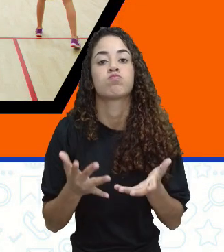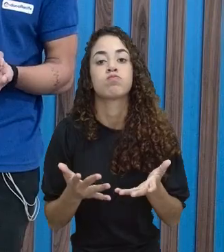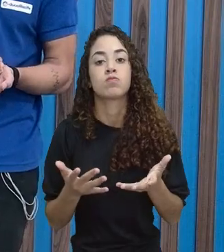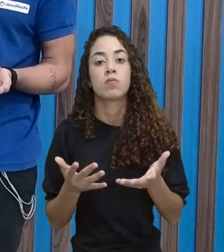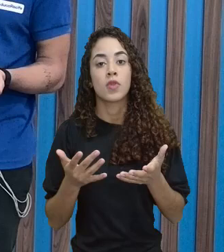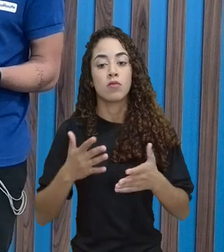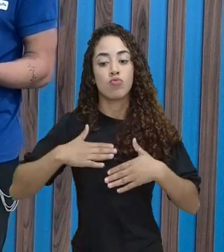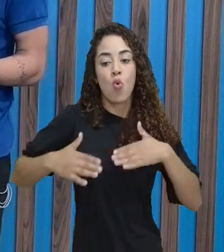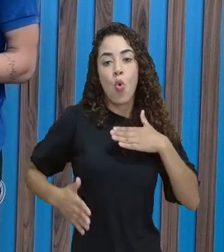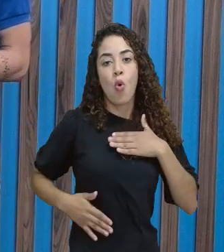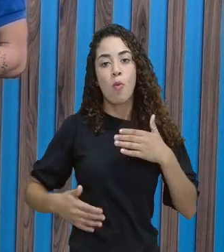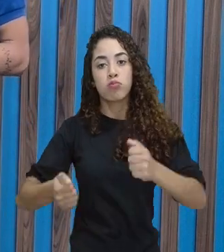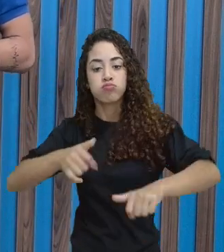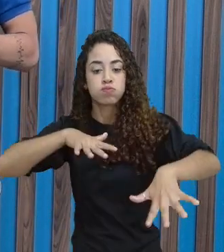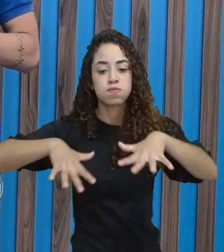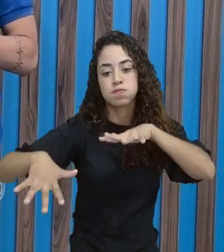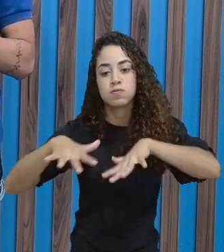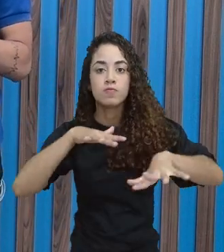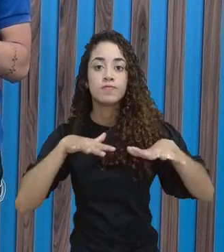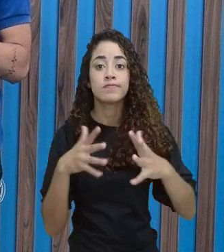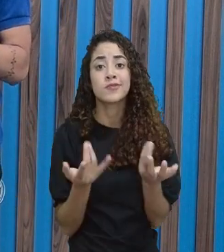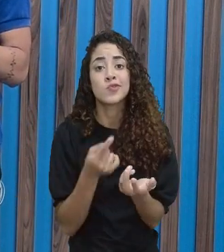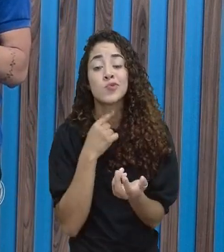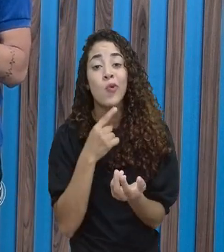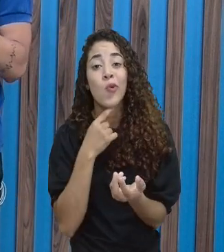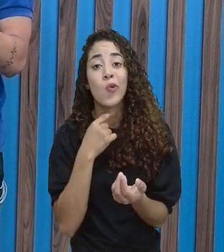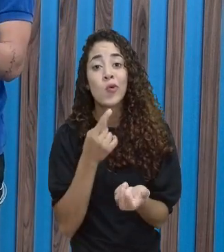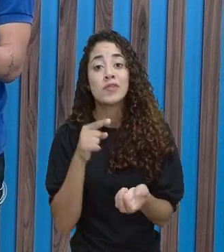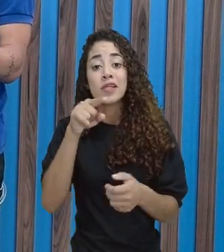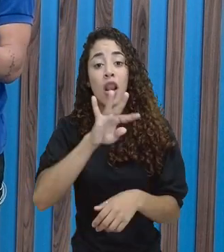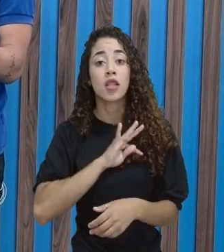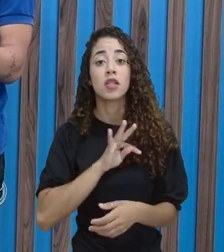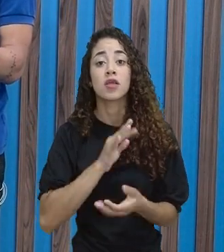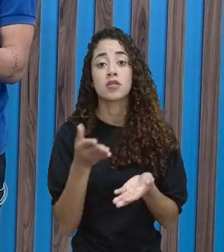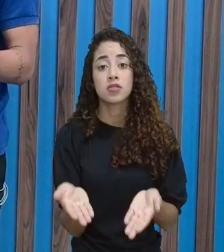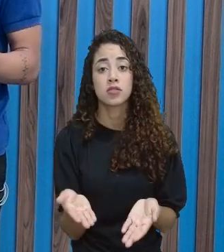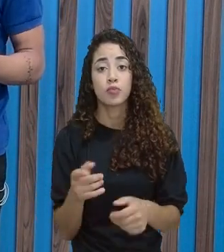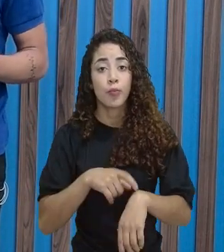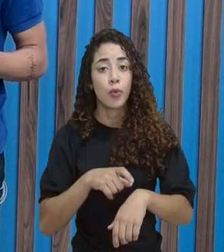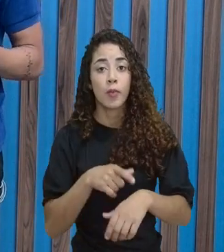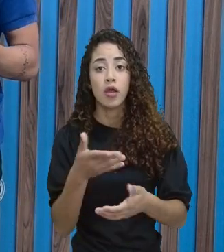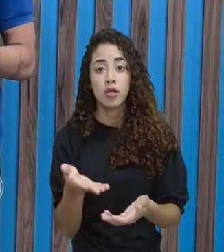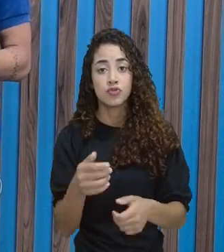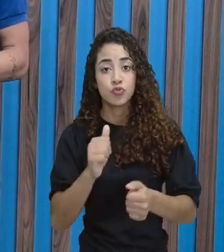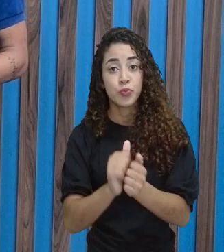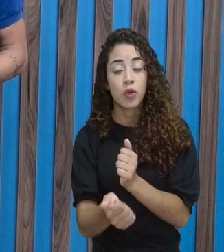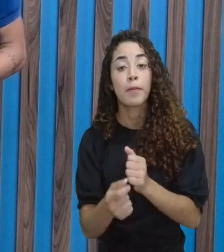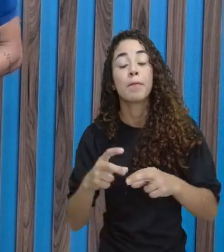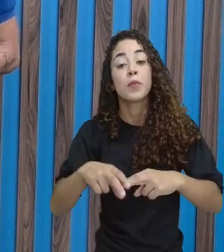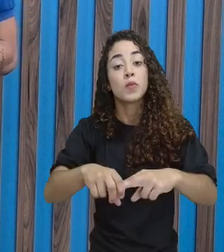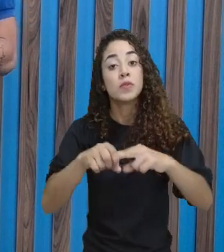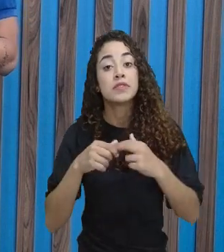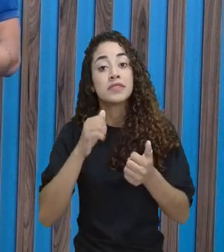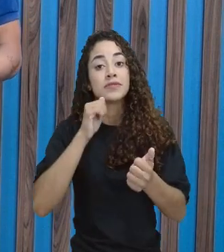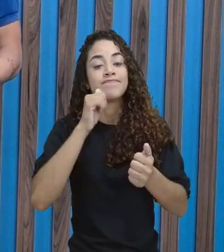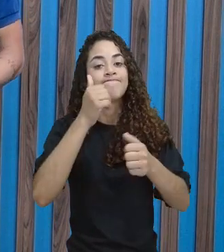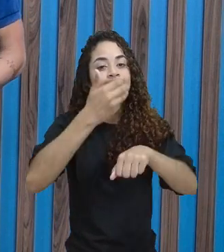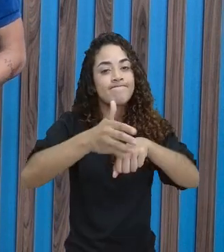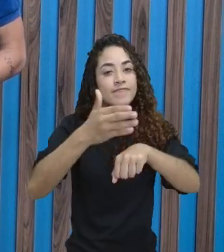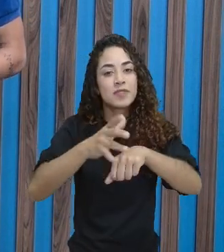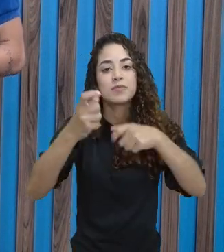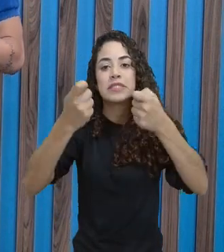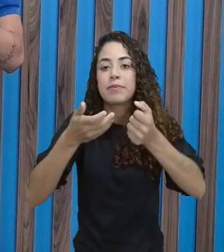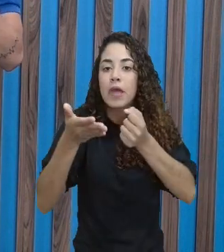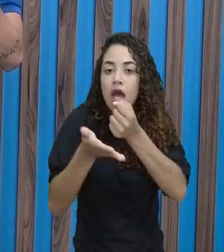características motoras, né? Eu não vou conseguir executar a técnica. Então, por isso que o treinamento ele precisa ser lá básico,